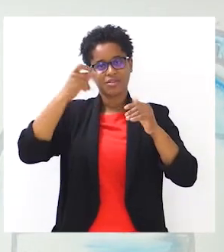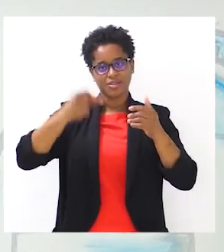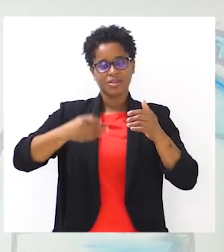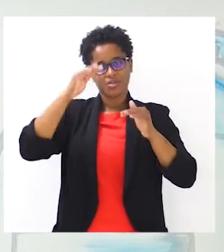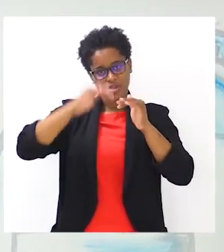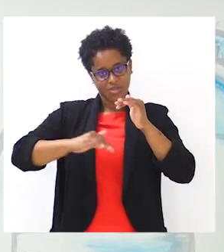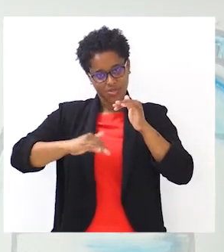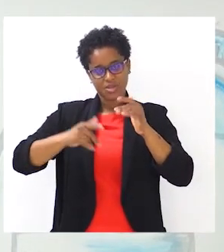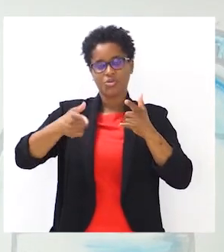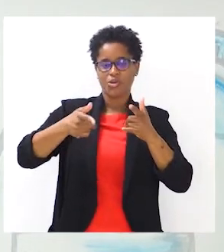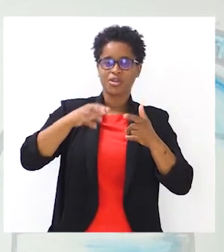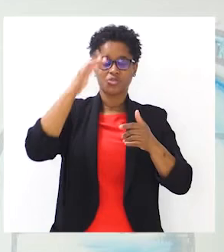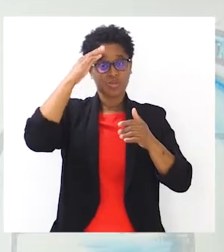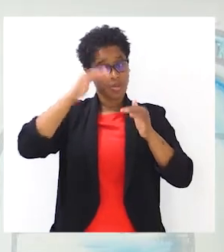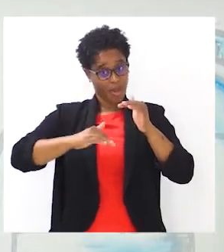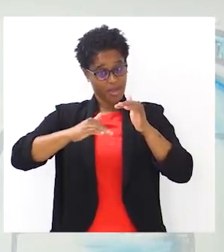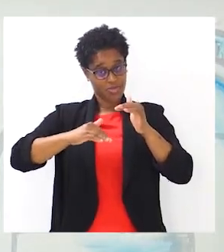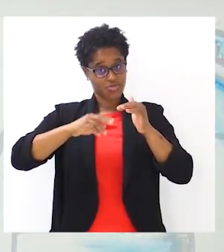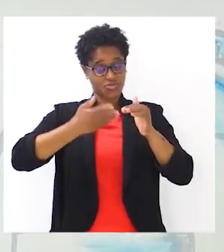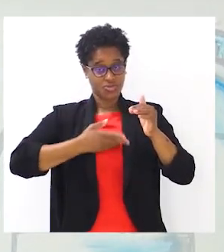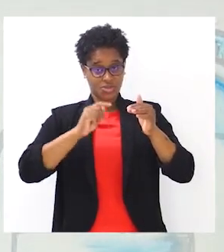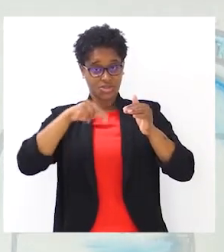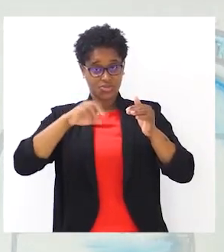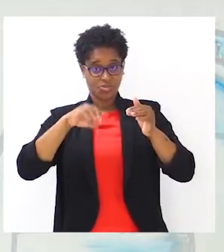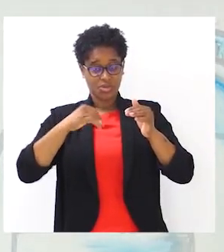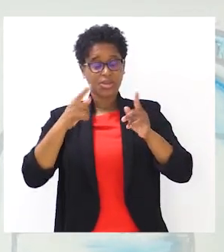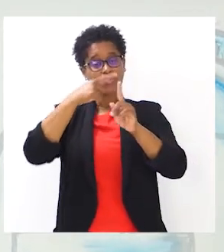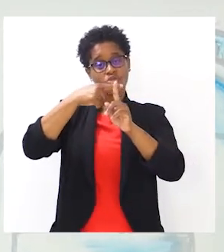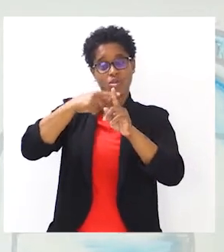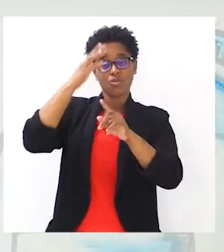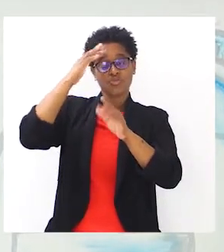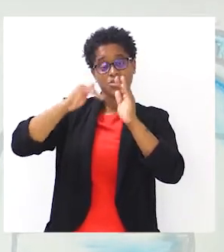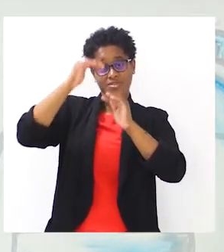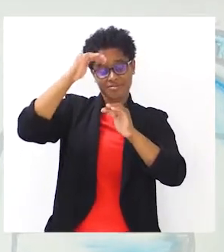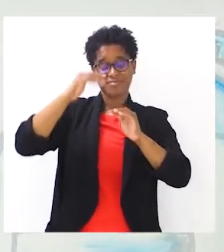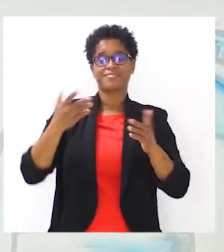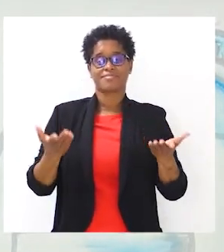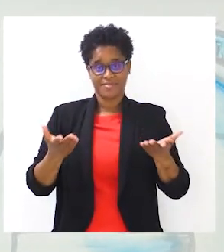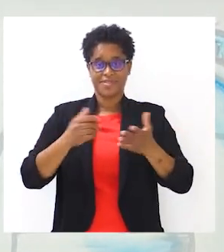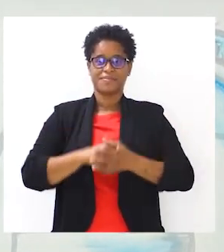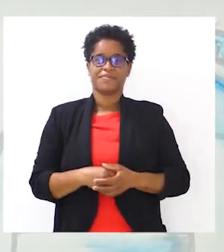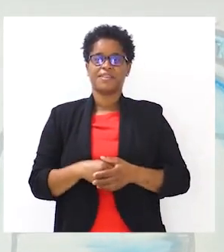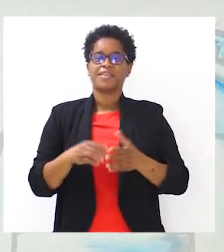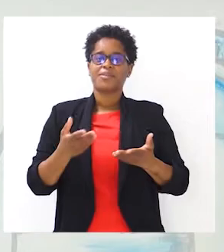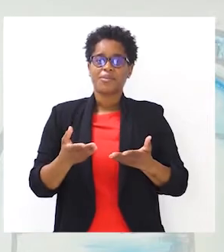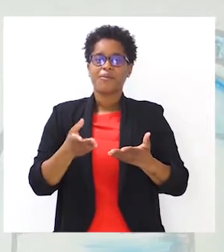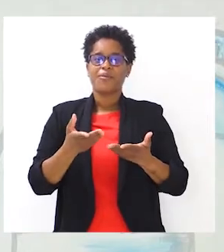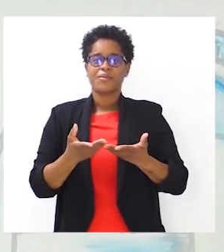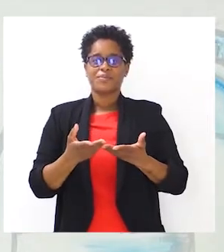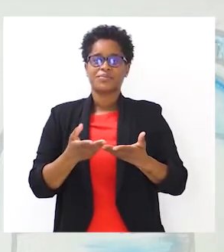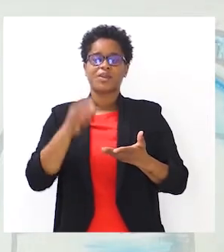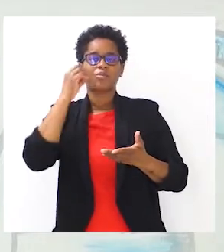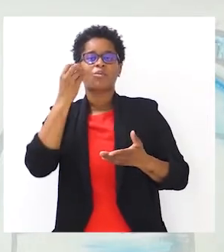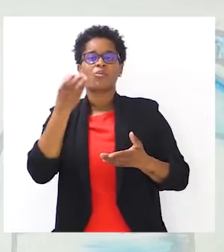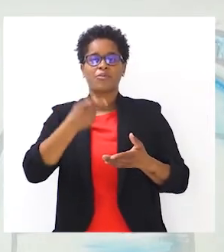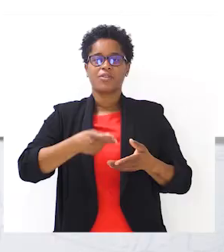o denominador e adicionar os numeradores, não é? Portanto, como